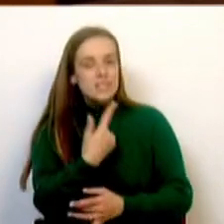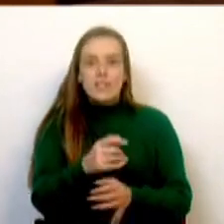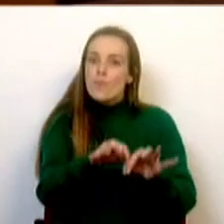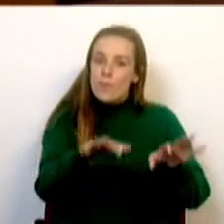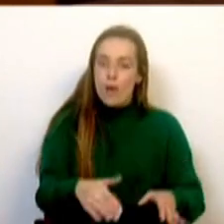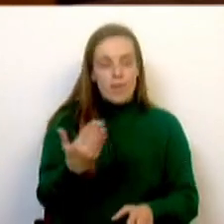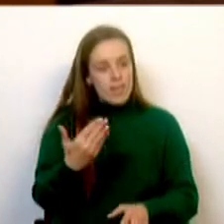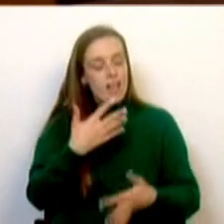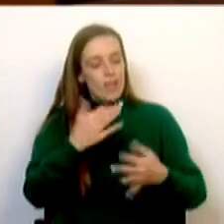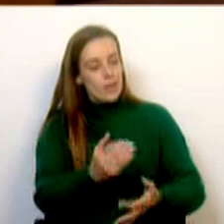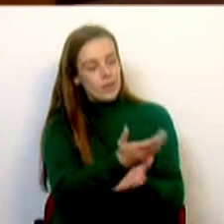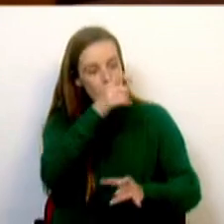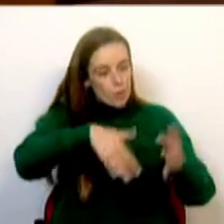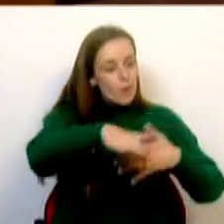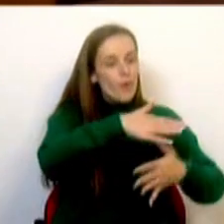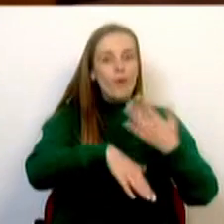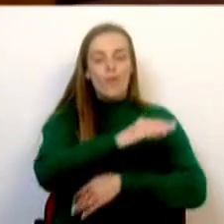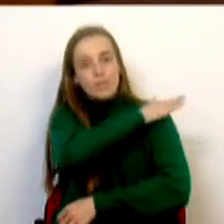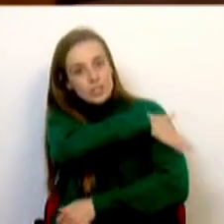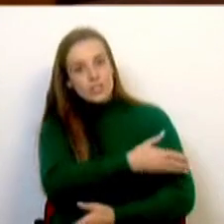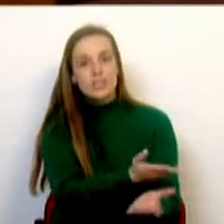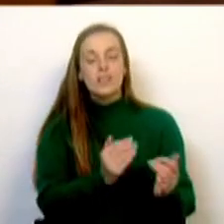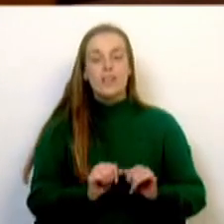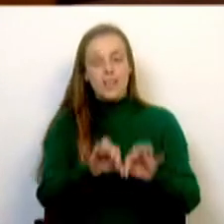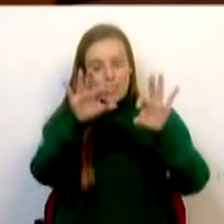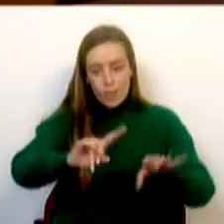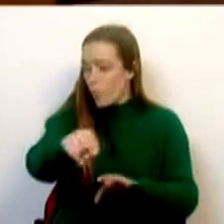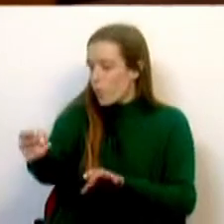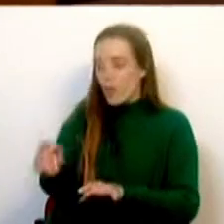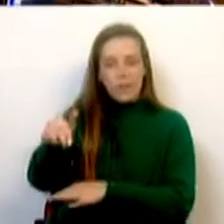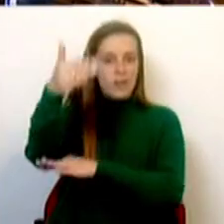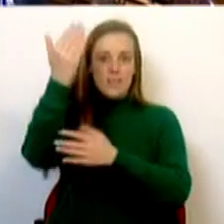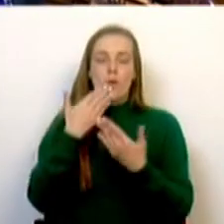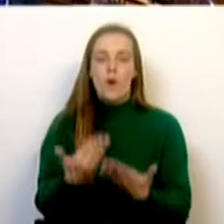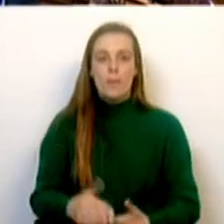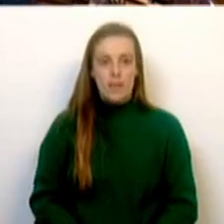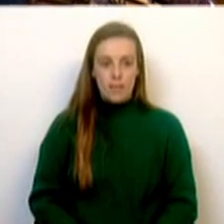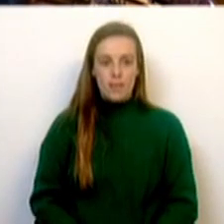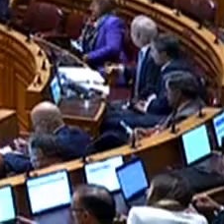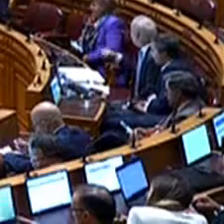direito natural do povo palestiniano, ser como qualquer outra nação. Muito obrigada.